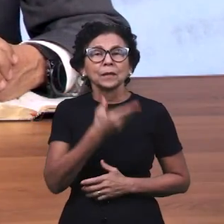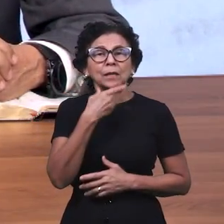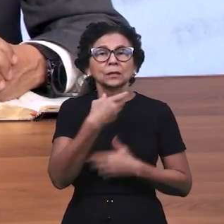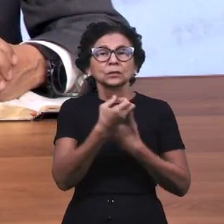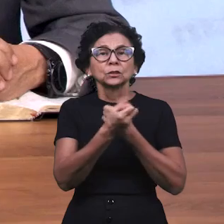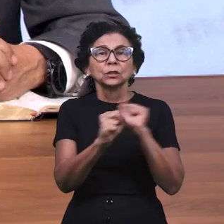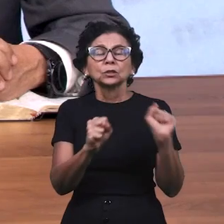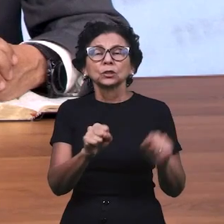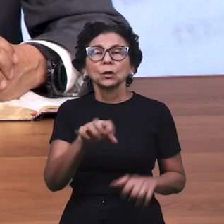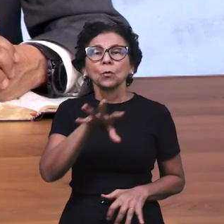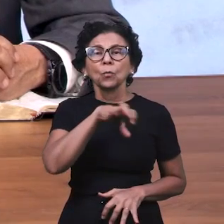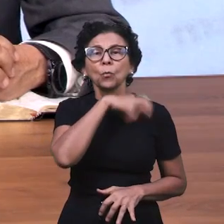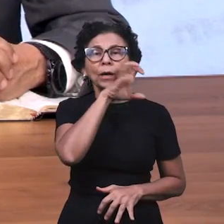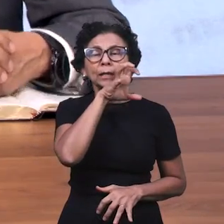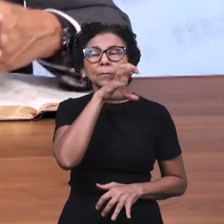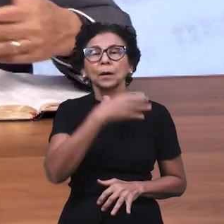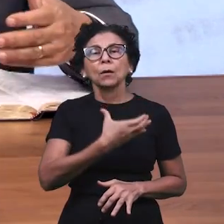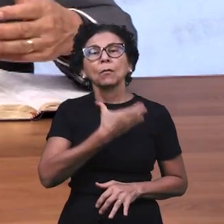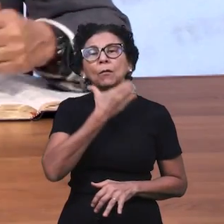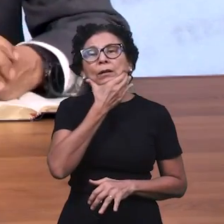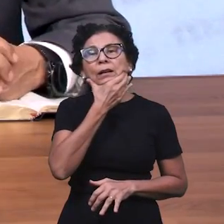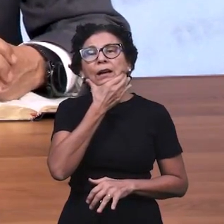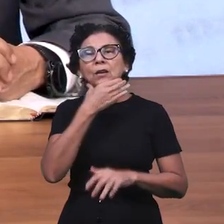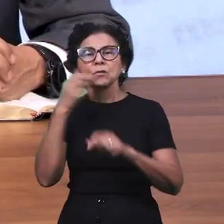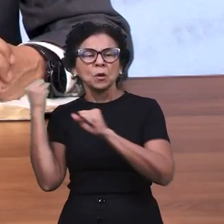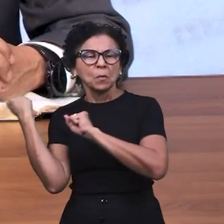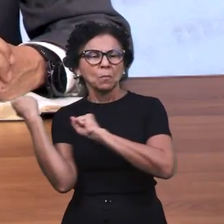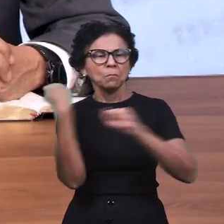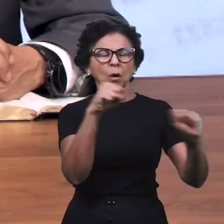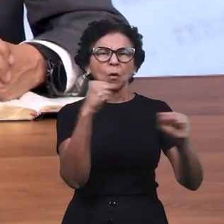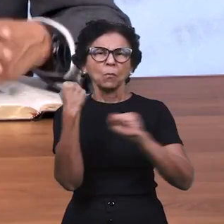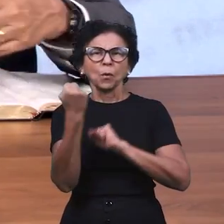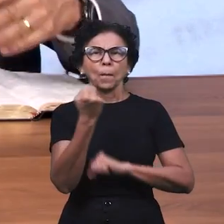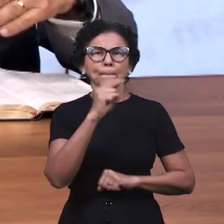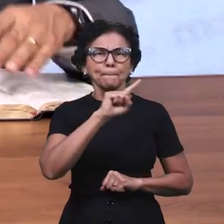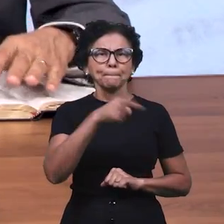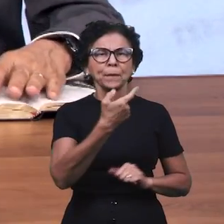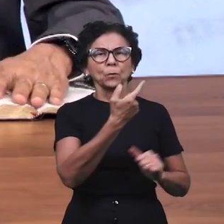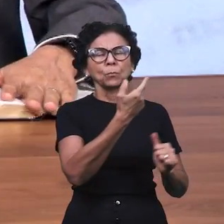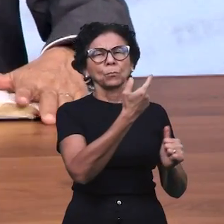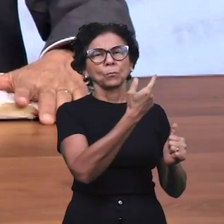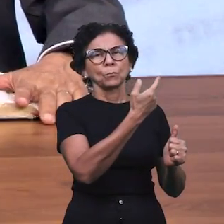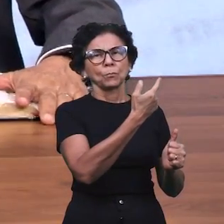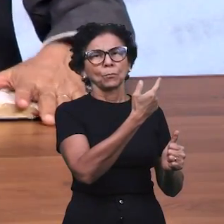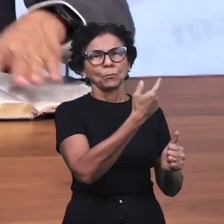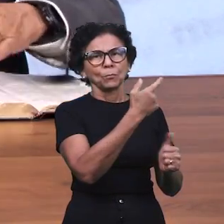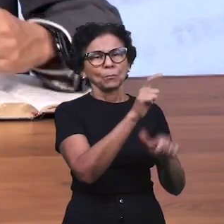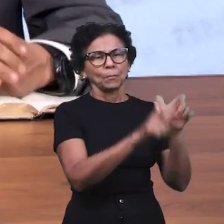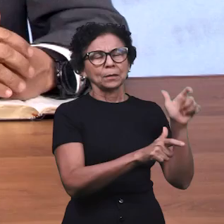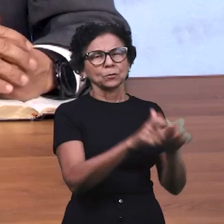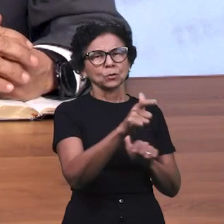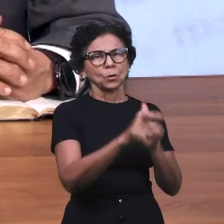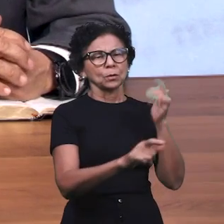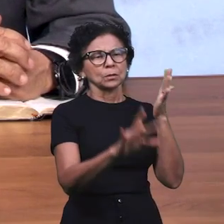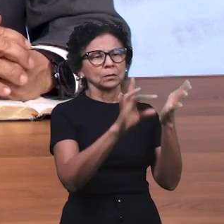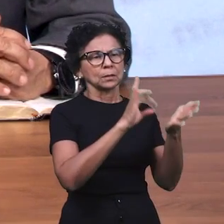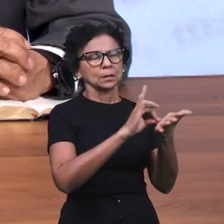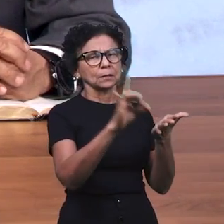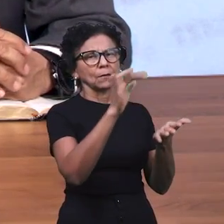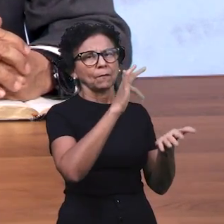de jumento, abateu 1000 filisteus. E Davi, com a sua funda de